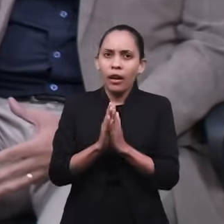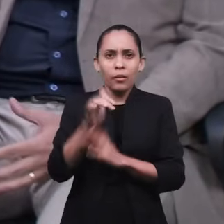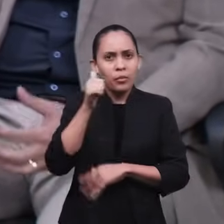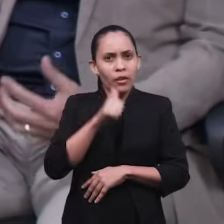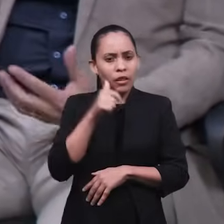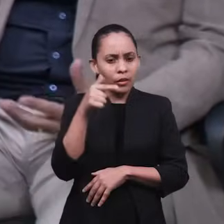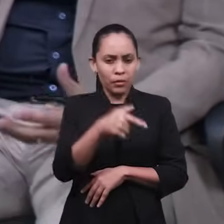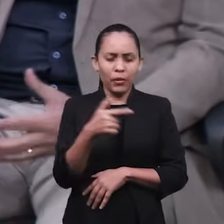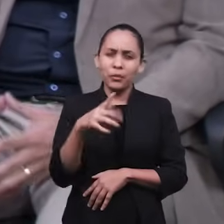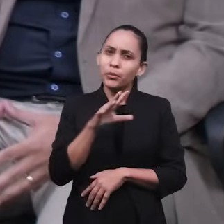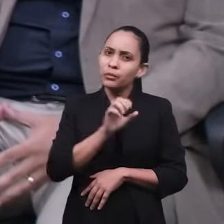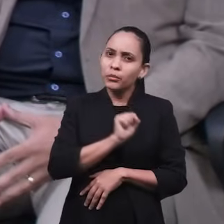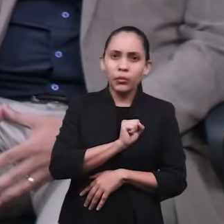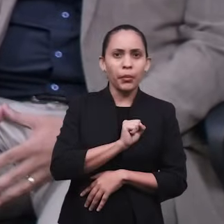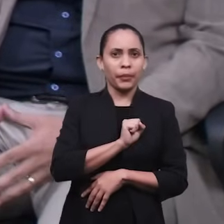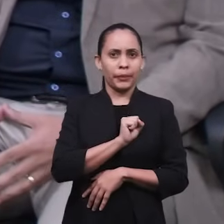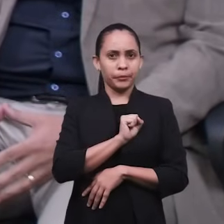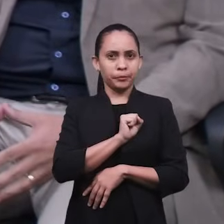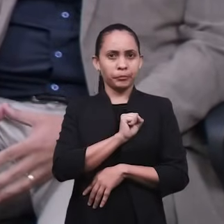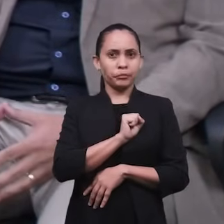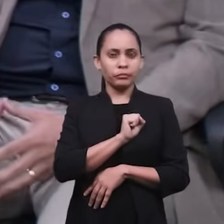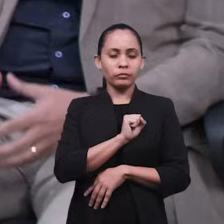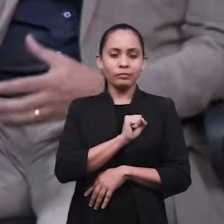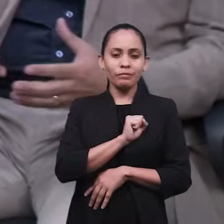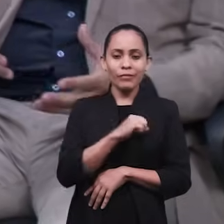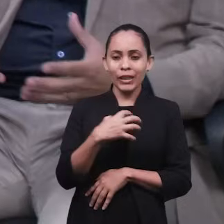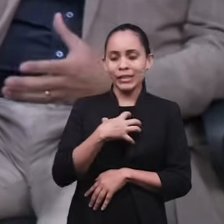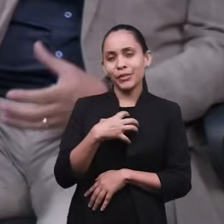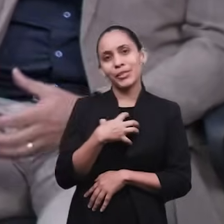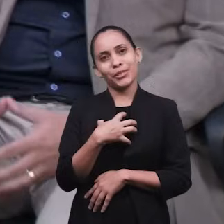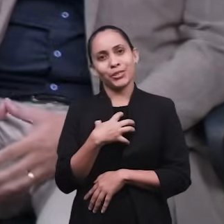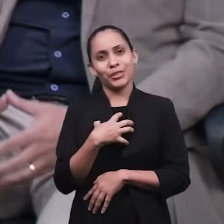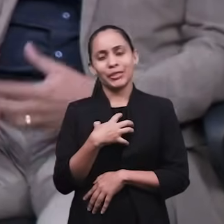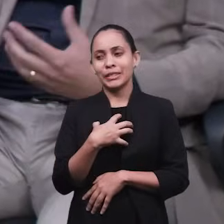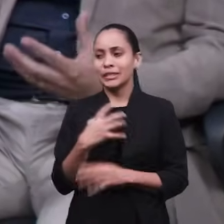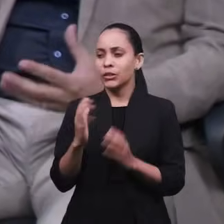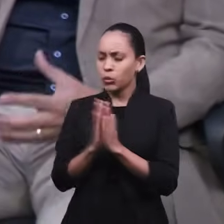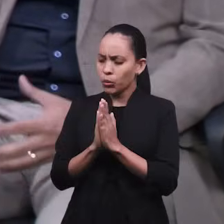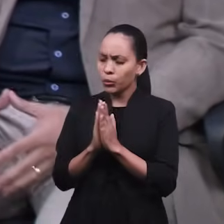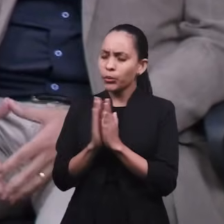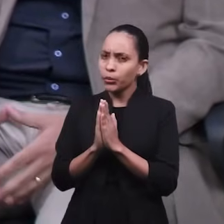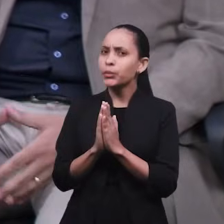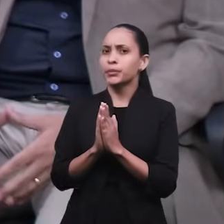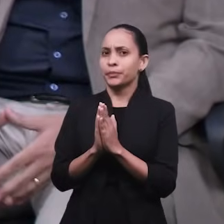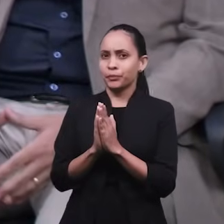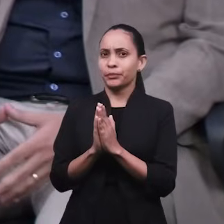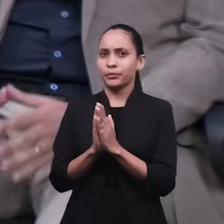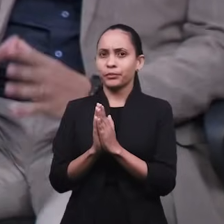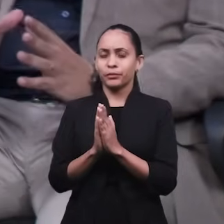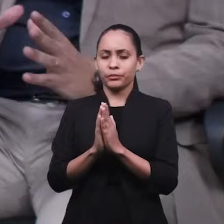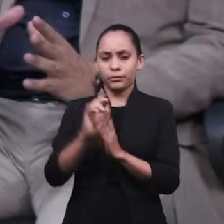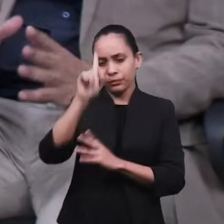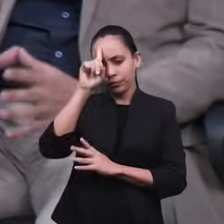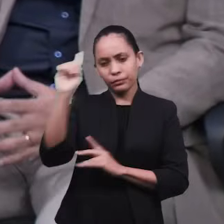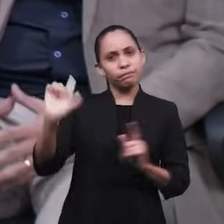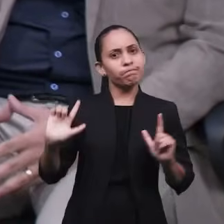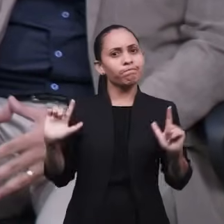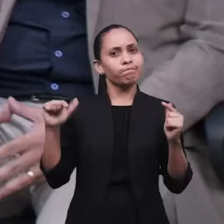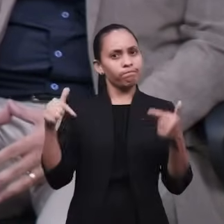essa irmã, que era alguém muito querida nossa, e a ausência dela trazia tristeza. O grupo estava orando ao Senhor para que Deus